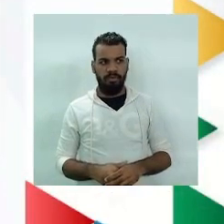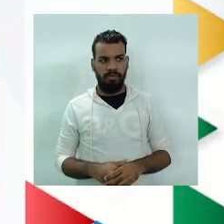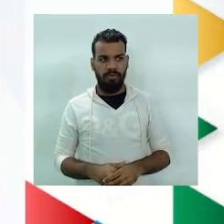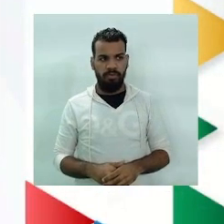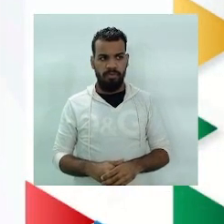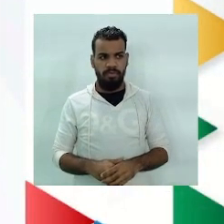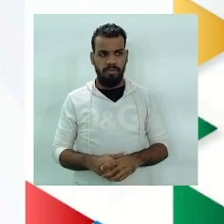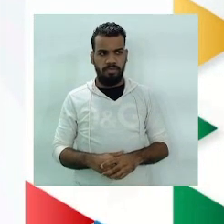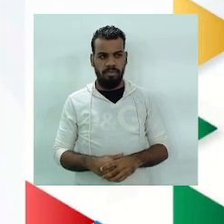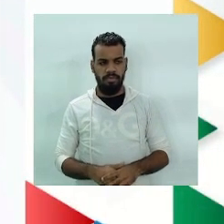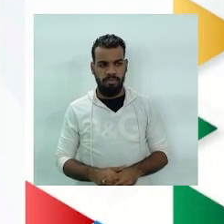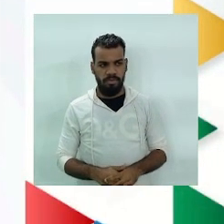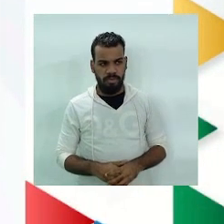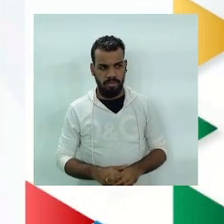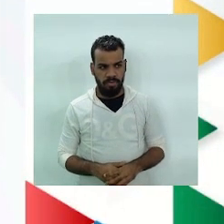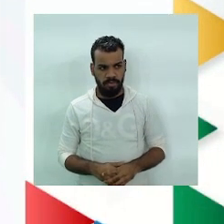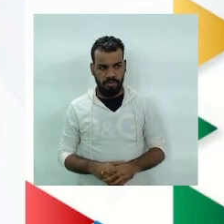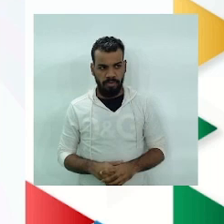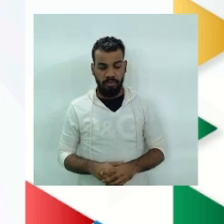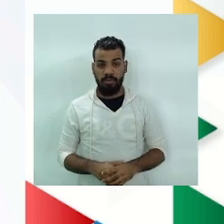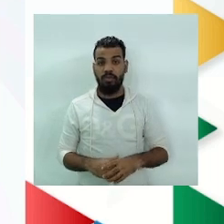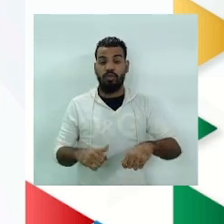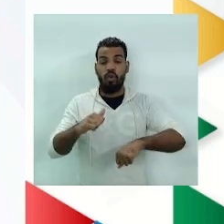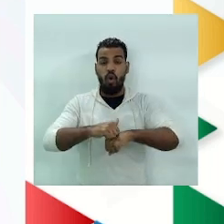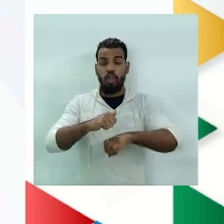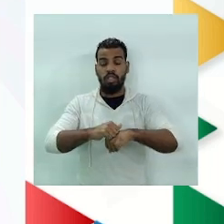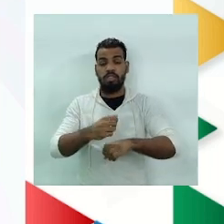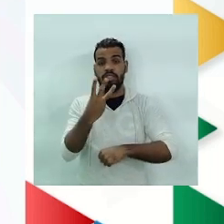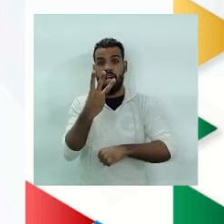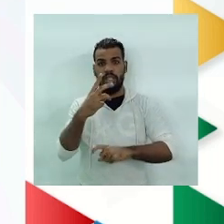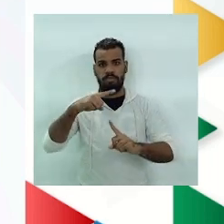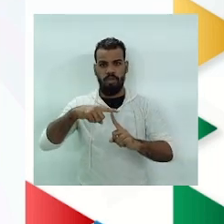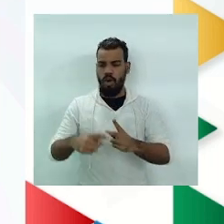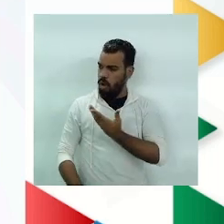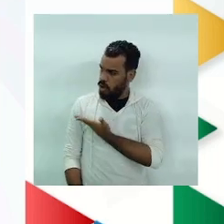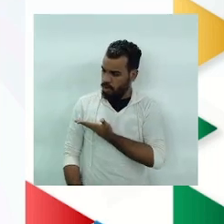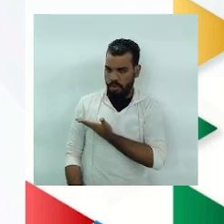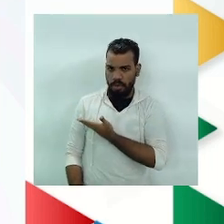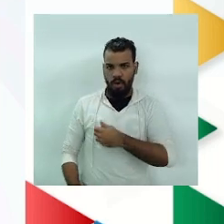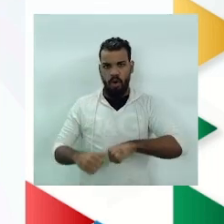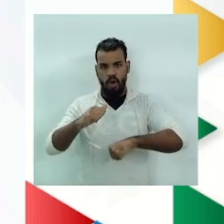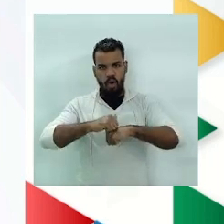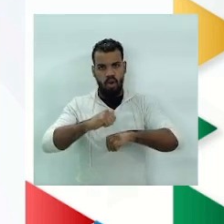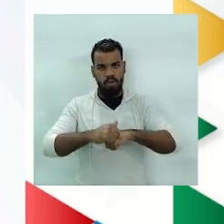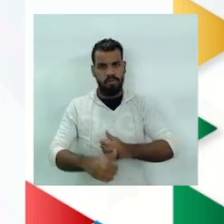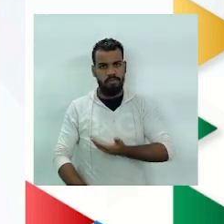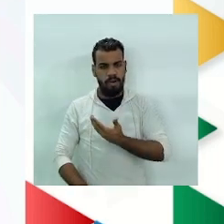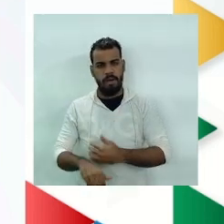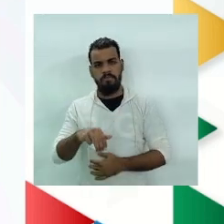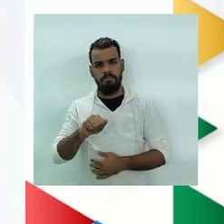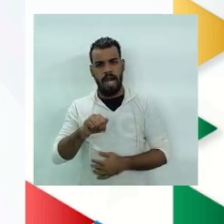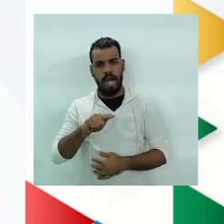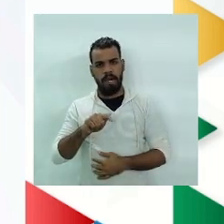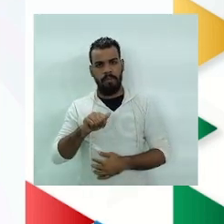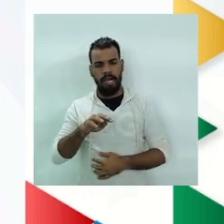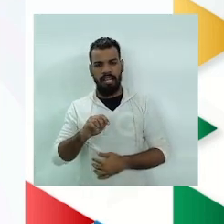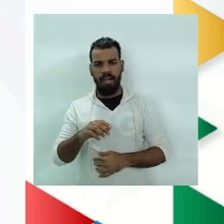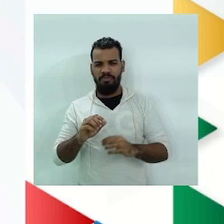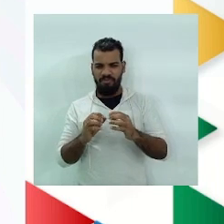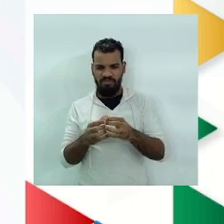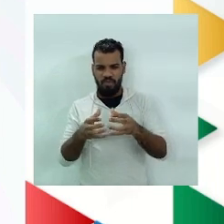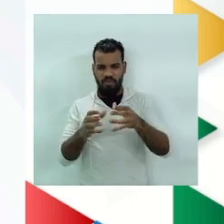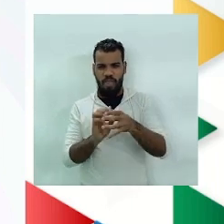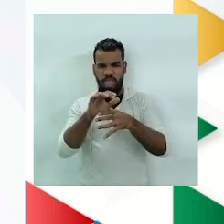de rocha. Existem três tipos de rochas, mais conhecidas como rochas ígneas ou magmáticas, as